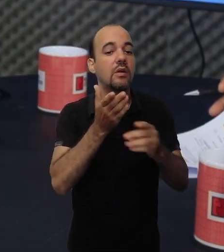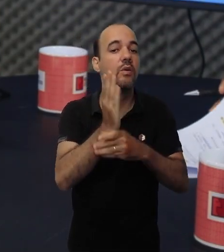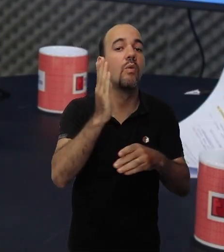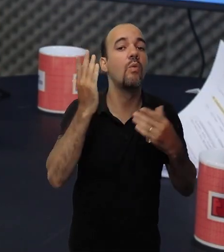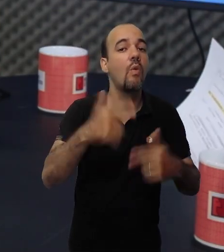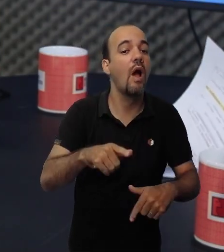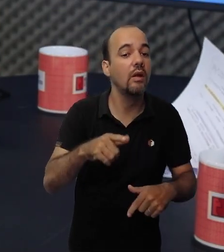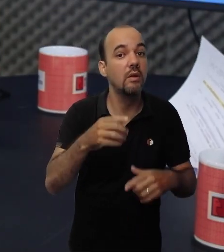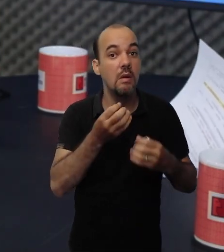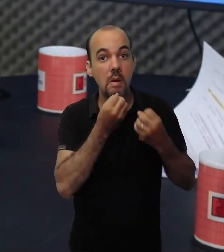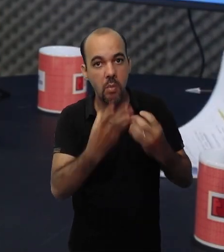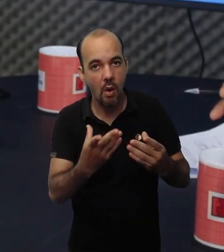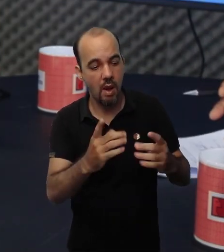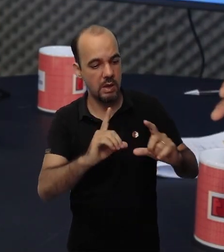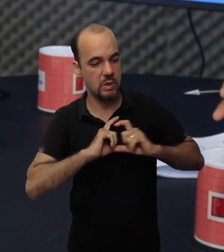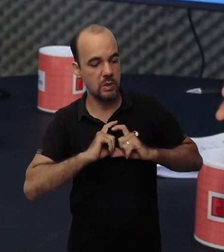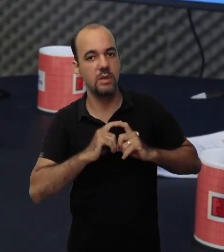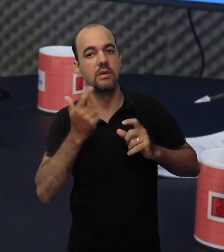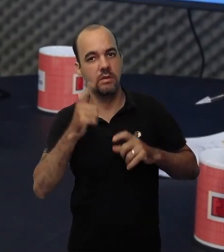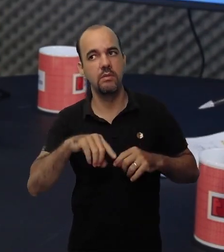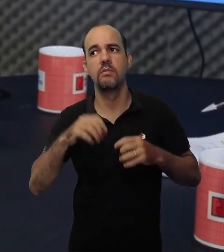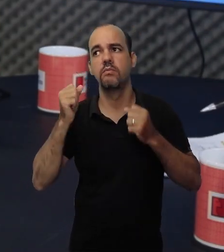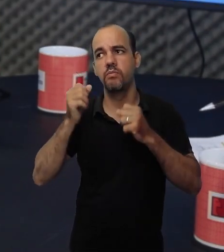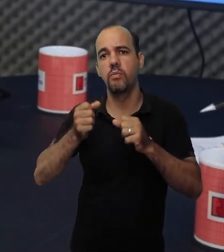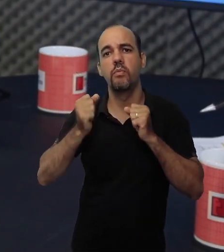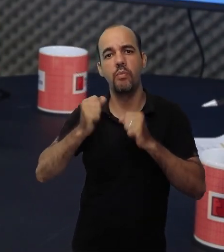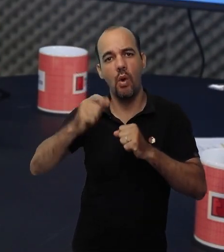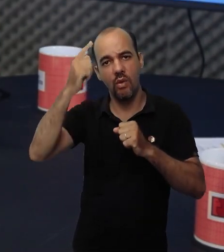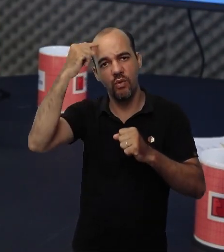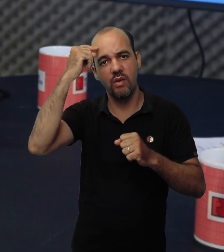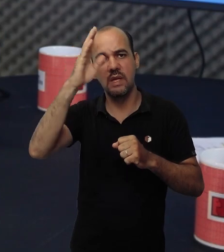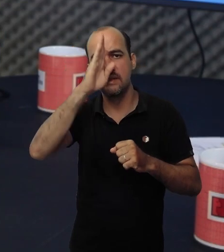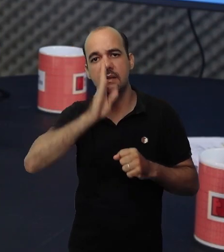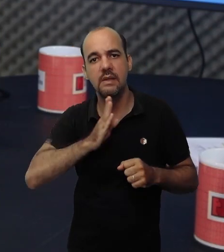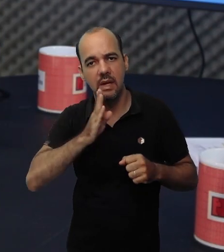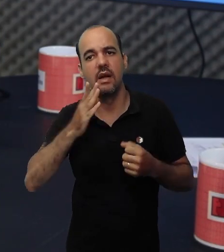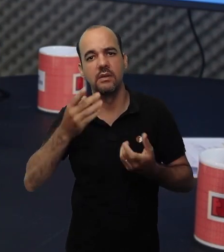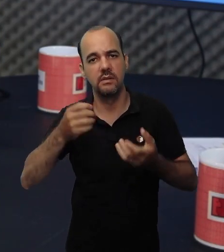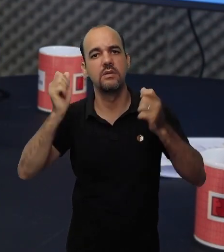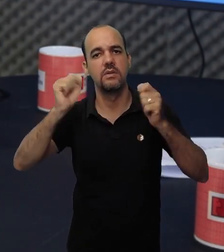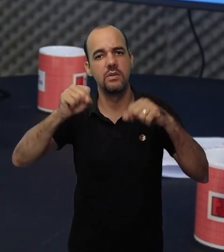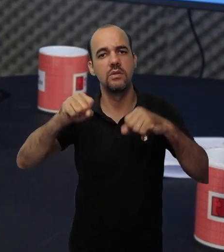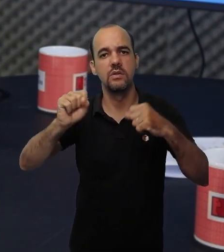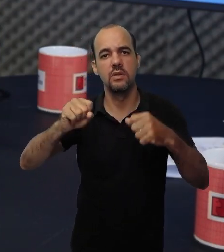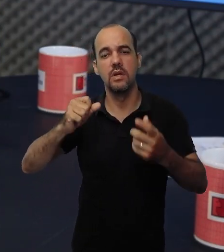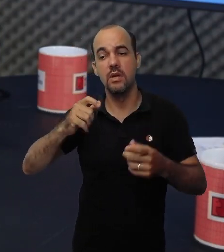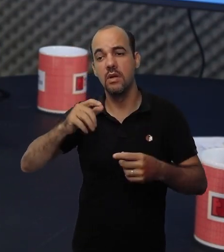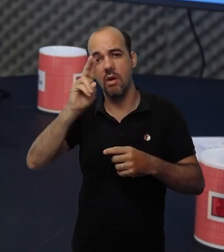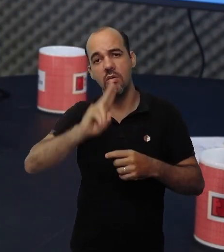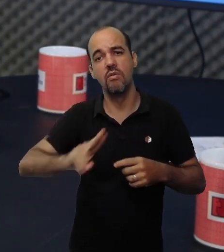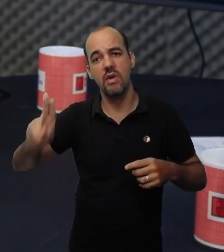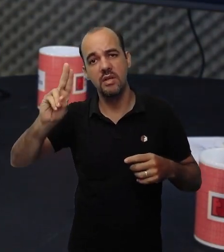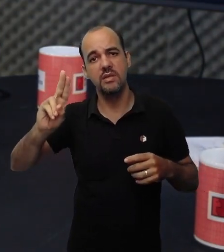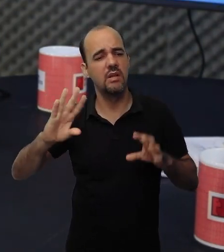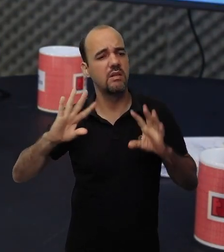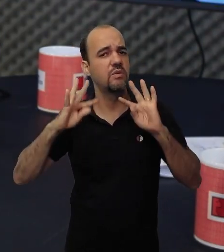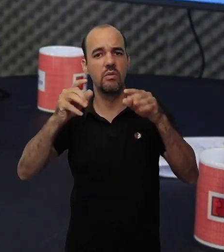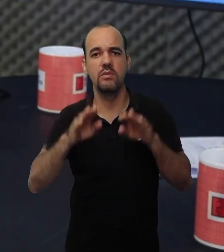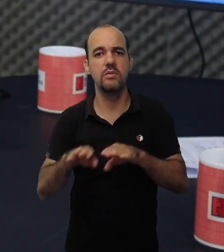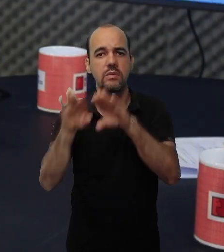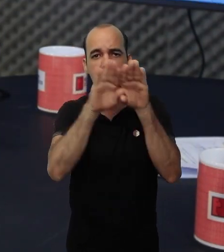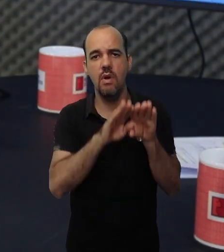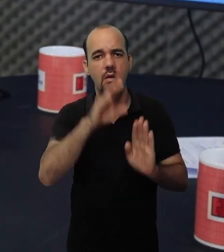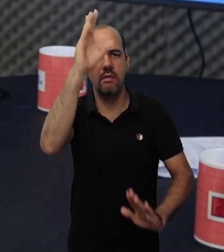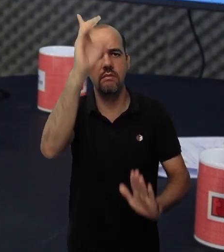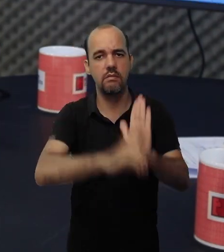é importante que esses alunos percebam que eles podem acessar o espaço da universidade, né, que a universidade é para todos, que